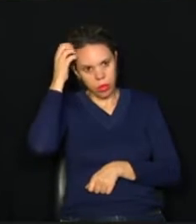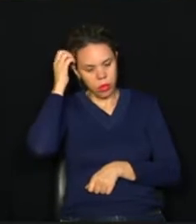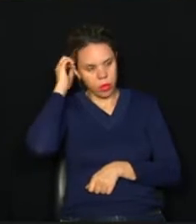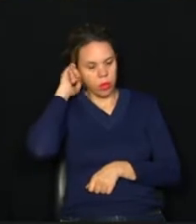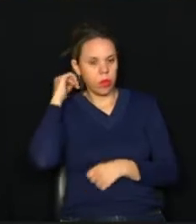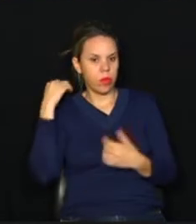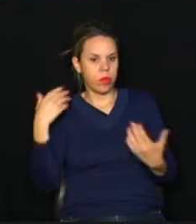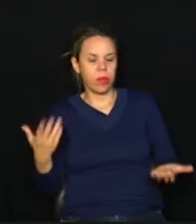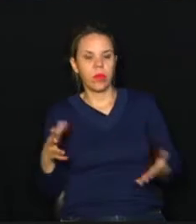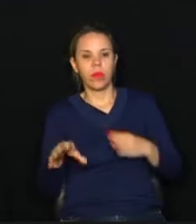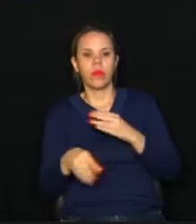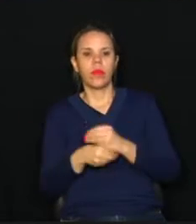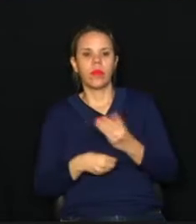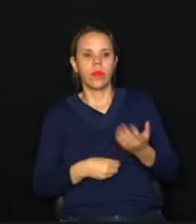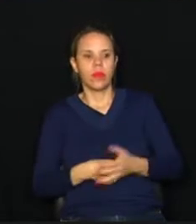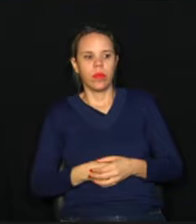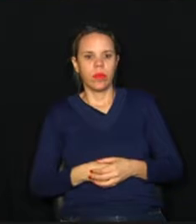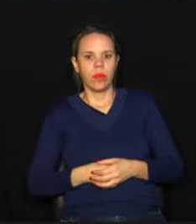Aí incluindo